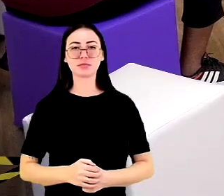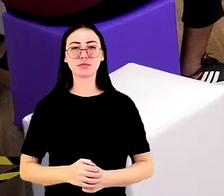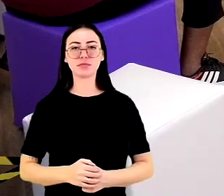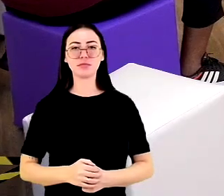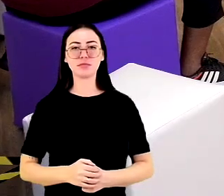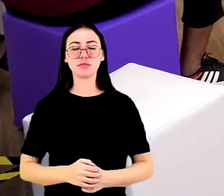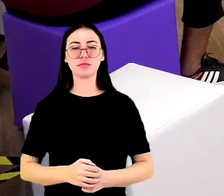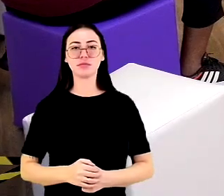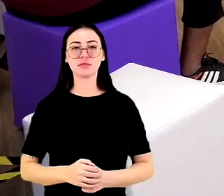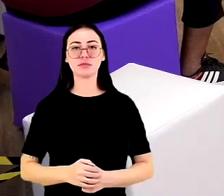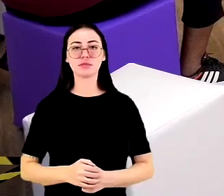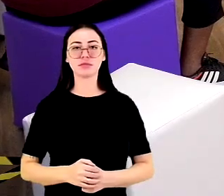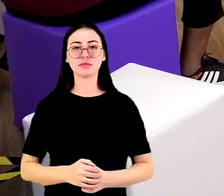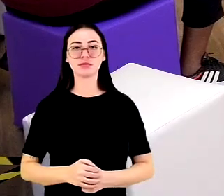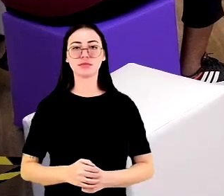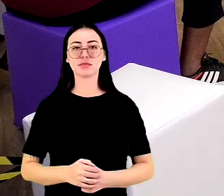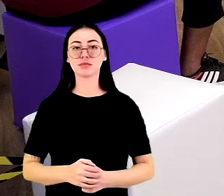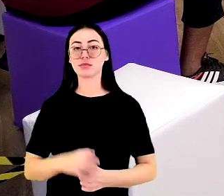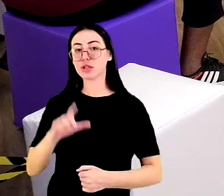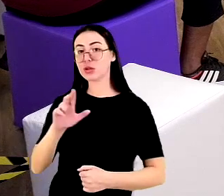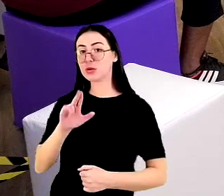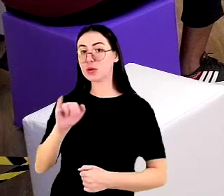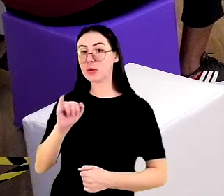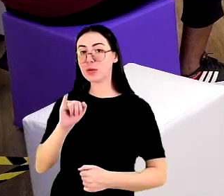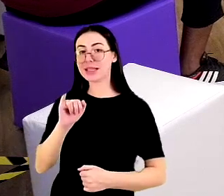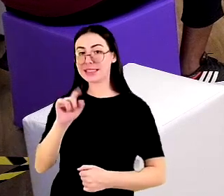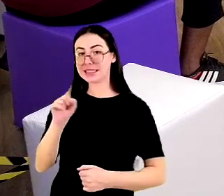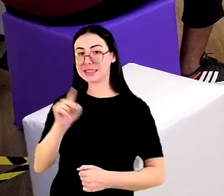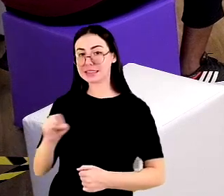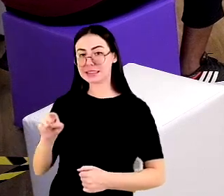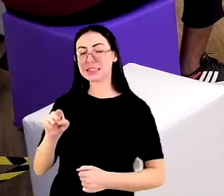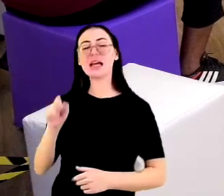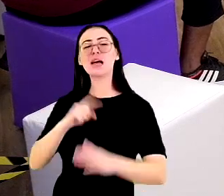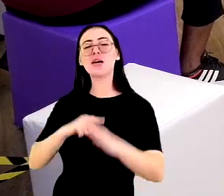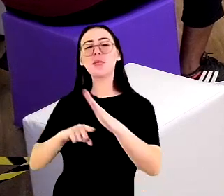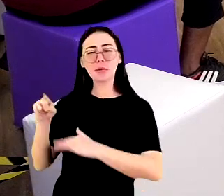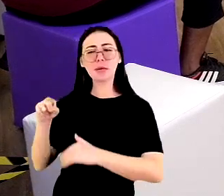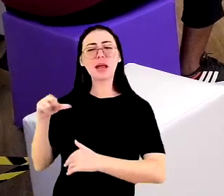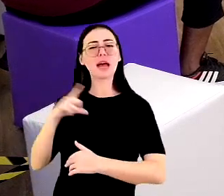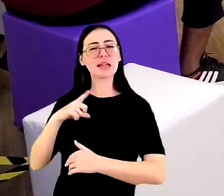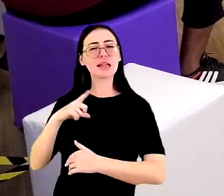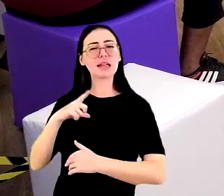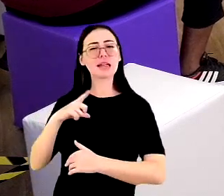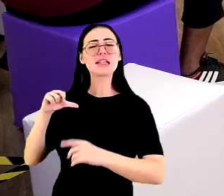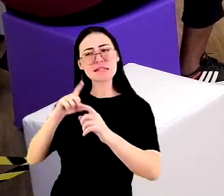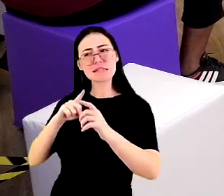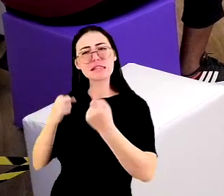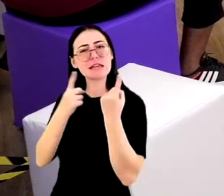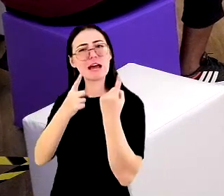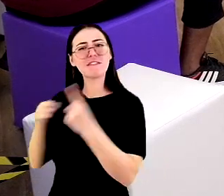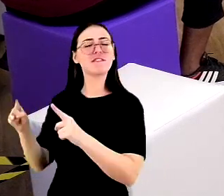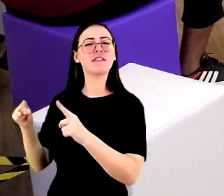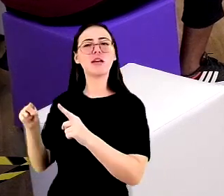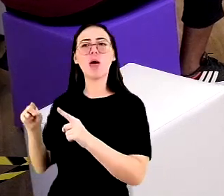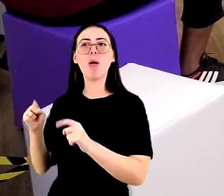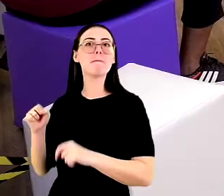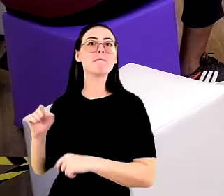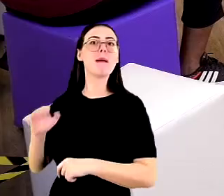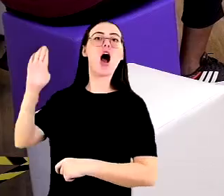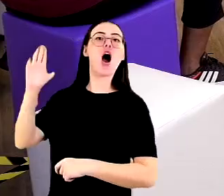Luiz, existe algum tipo de desafio maior do que ressignificar a carreira? Como é que tem sido isso para